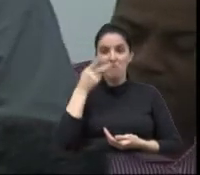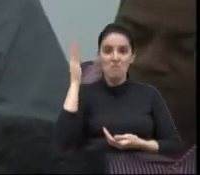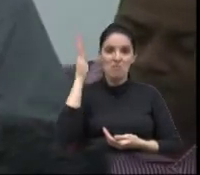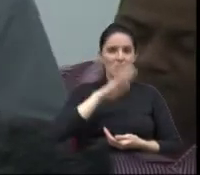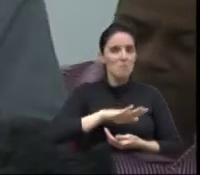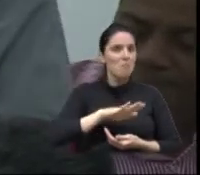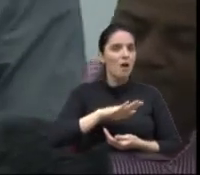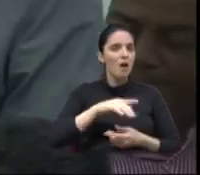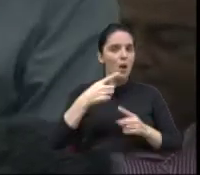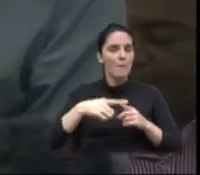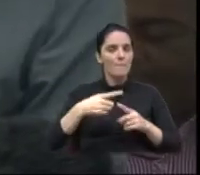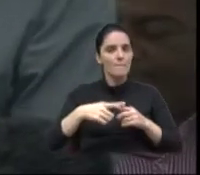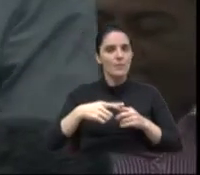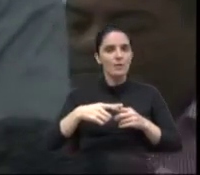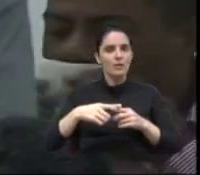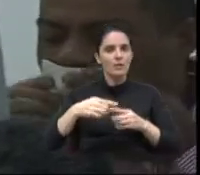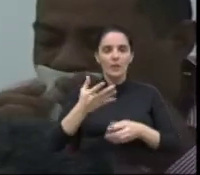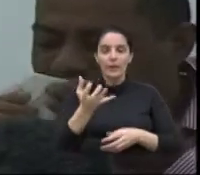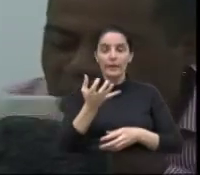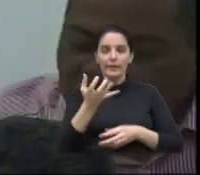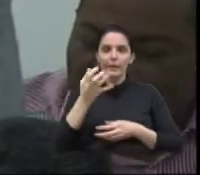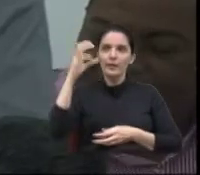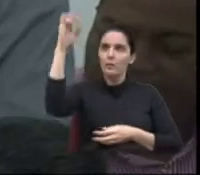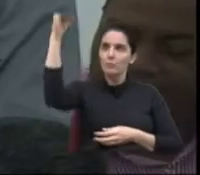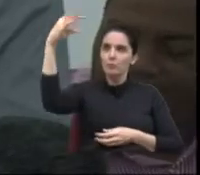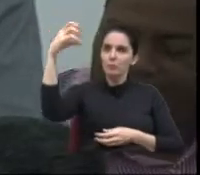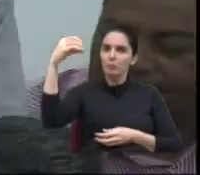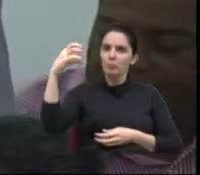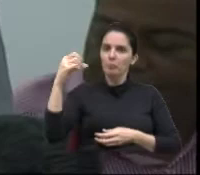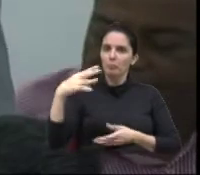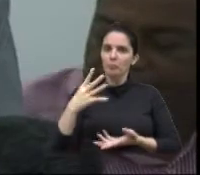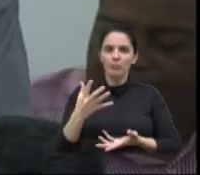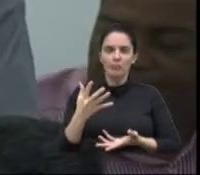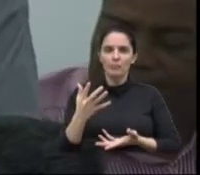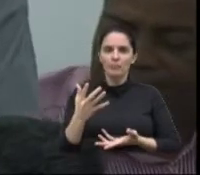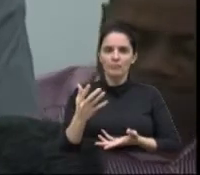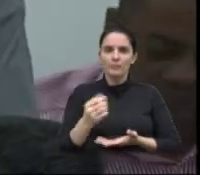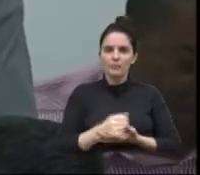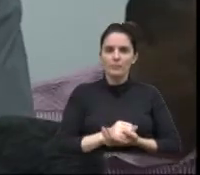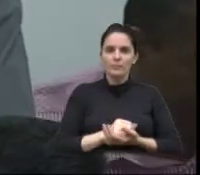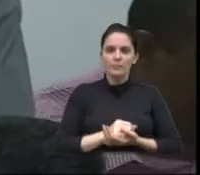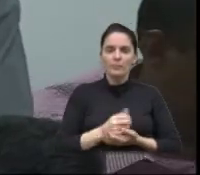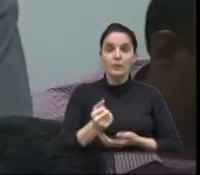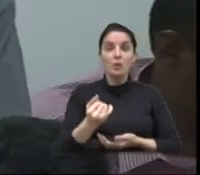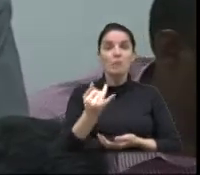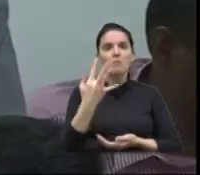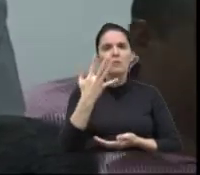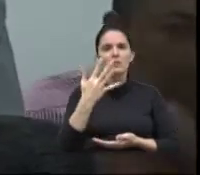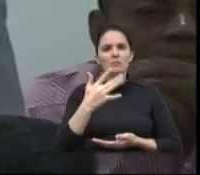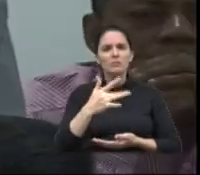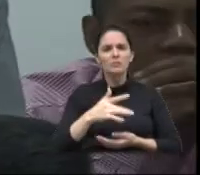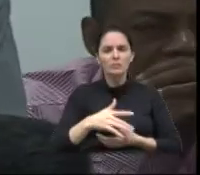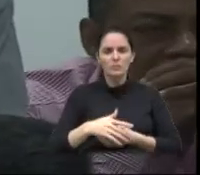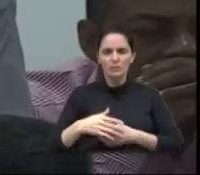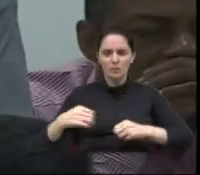Falaram mal na Covabra, aquele semáforo, aquela loucura daquele semáforo lá. Quantos acidentes vão ocorrer ali?